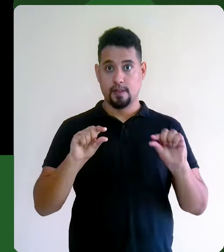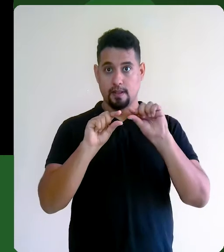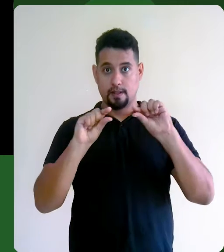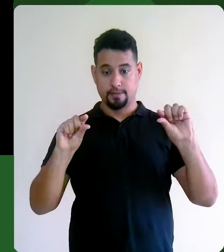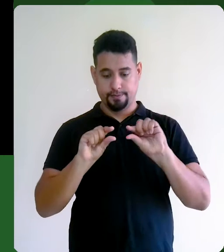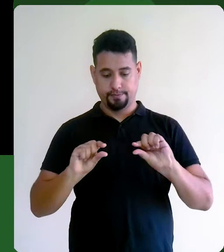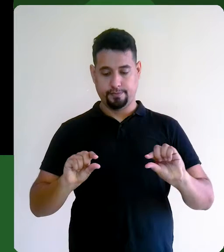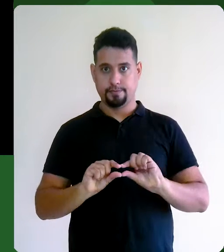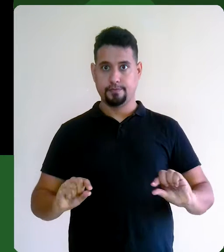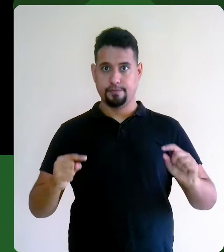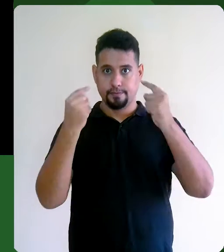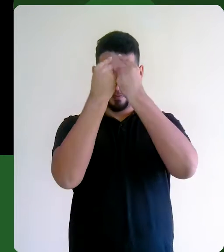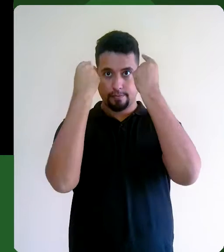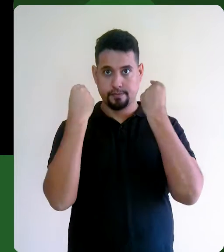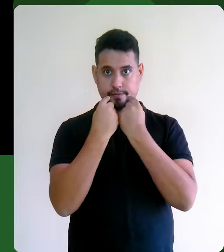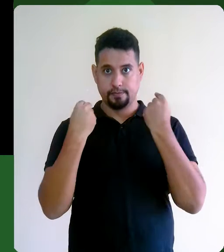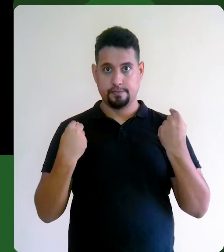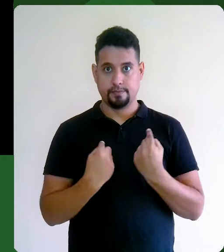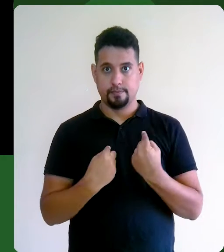6 cabeças.